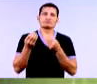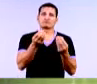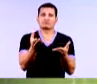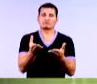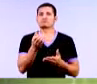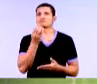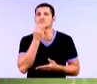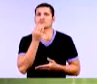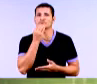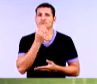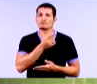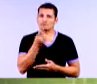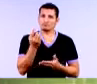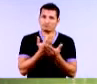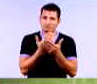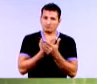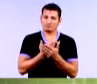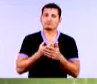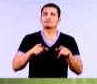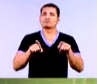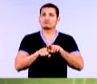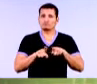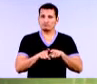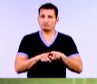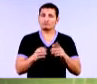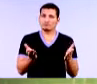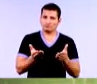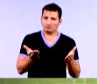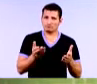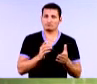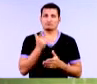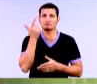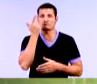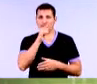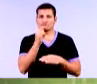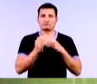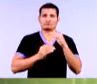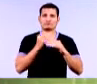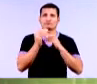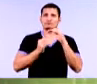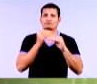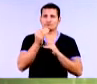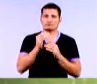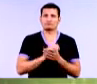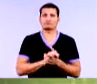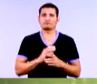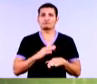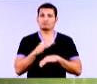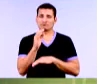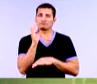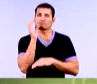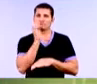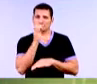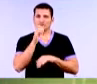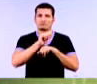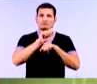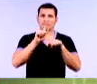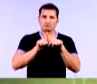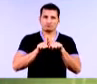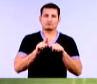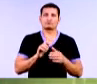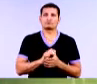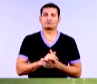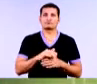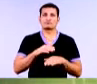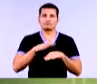para que vocês, com essa aula, também consigam desenvolver de forma mais eficaz o algoritmo.